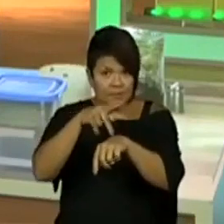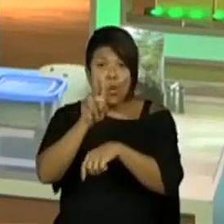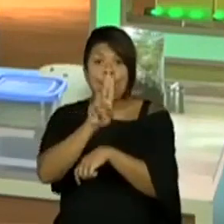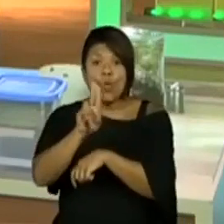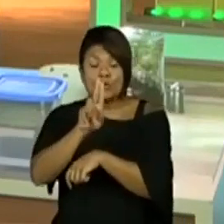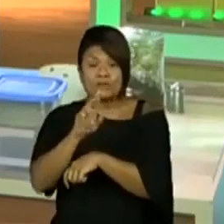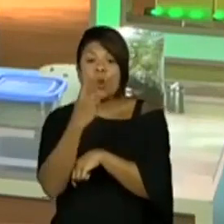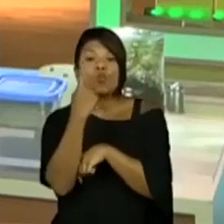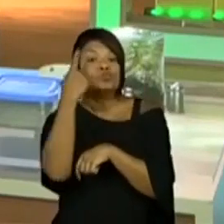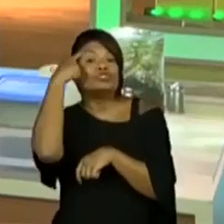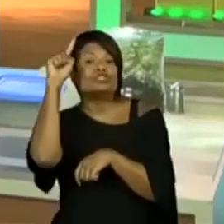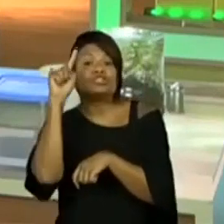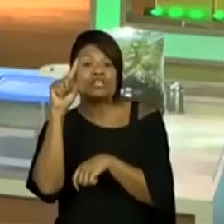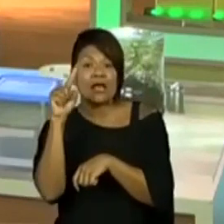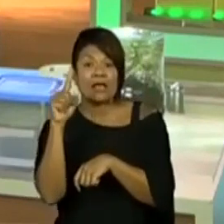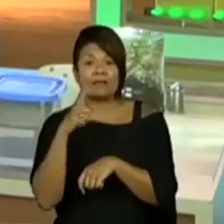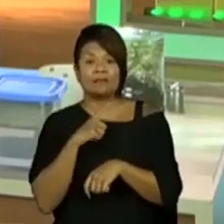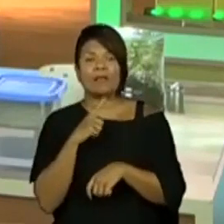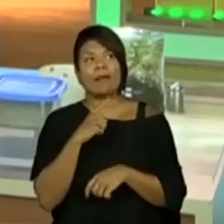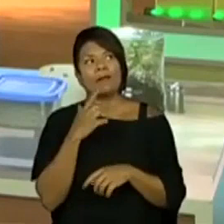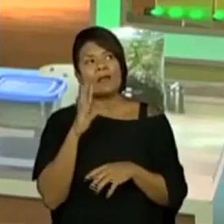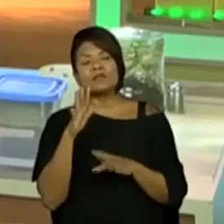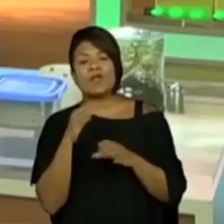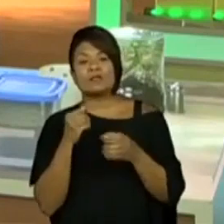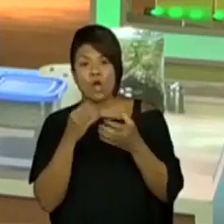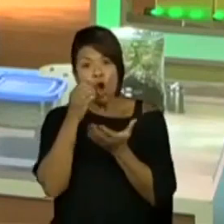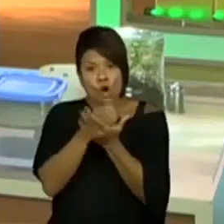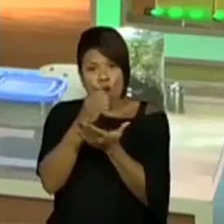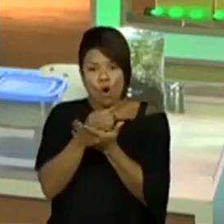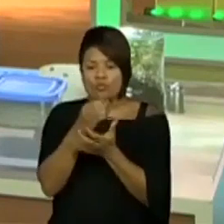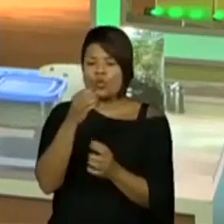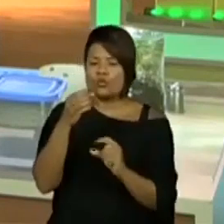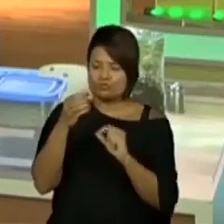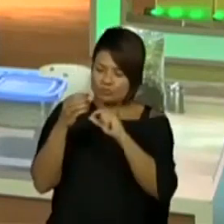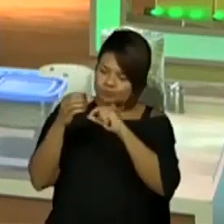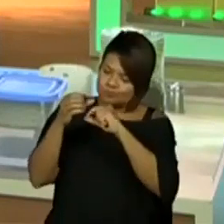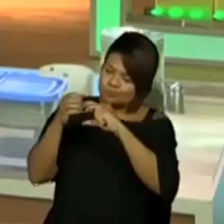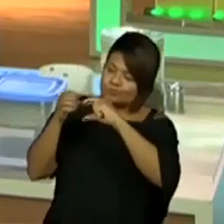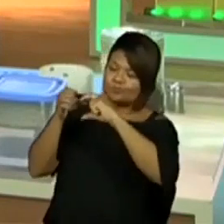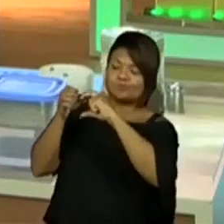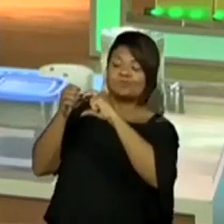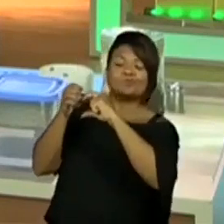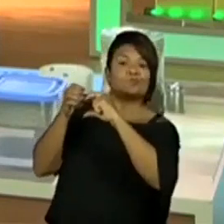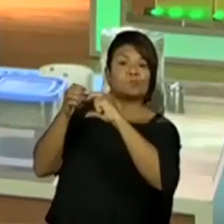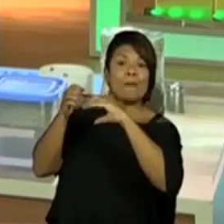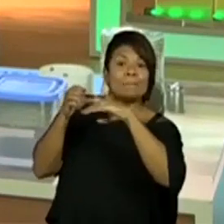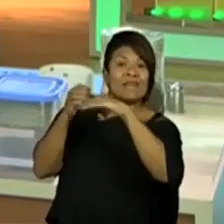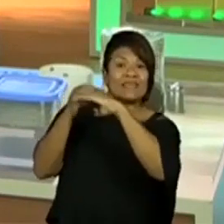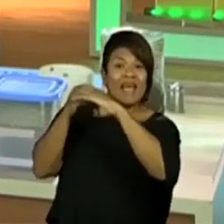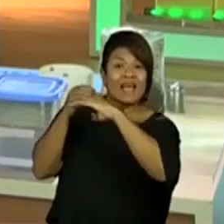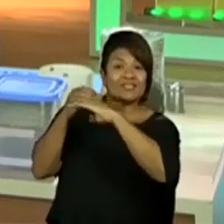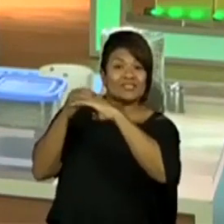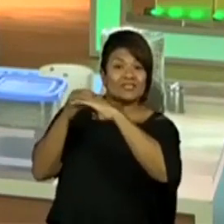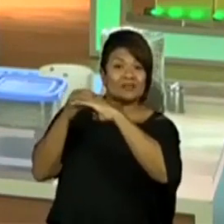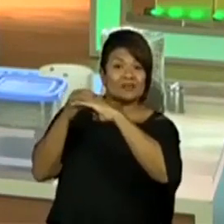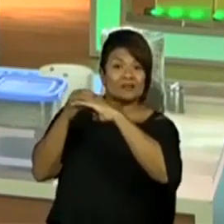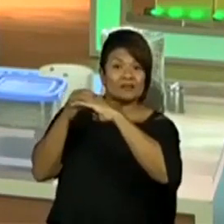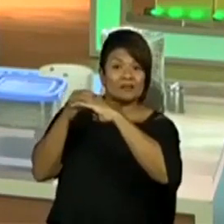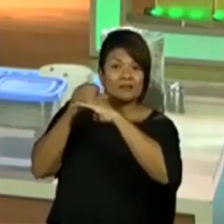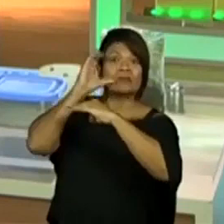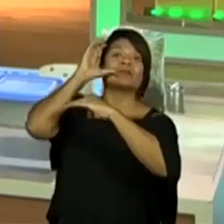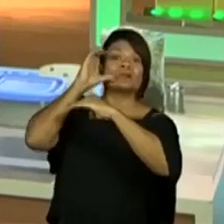diário não chega nem a um copo? Imagine você tendo que